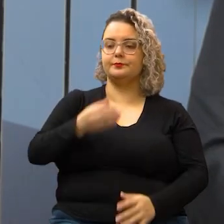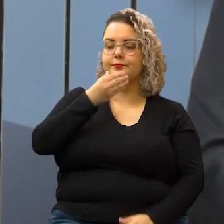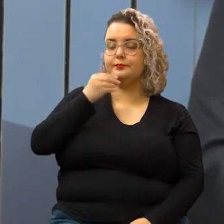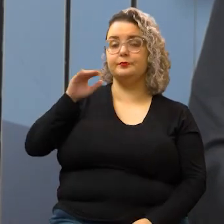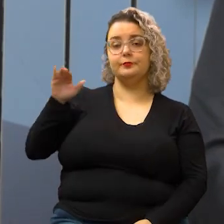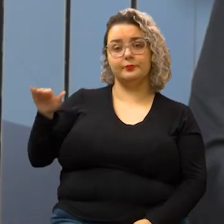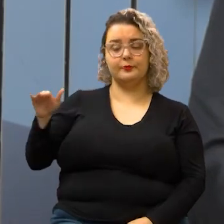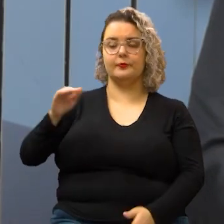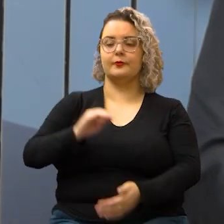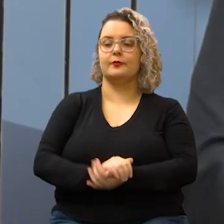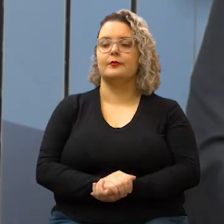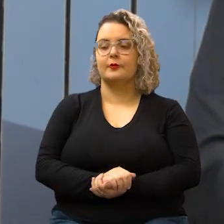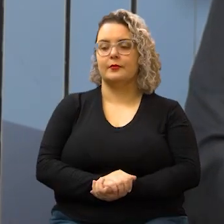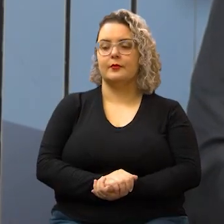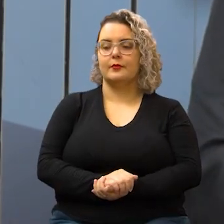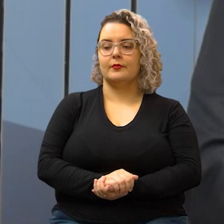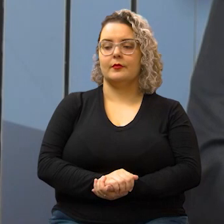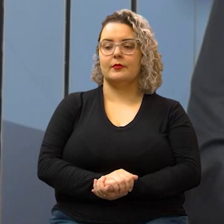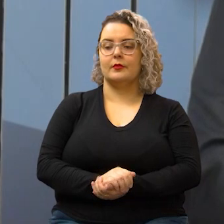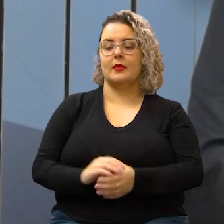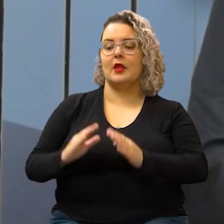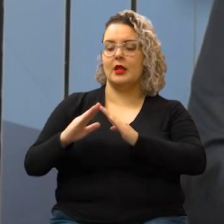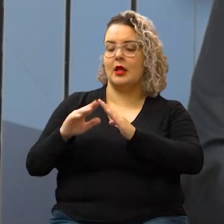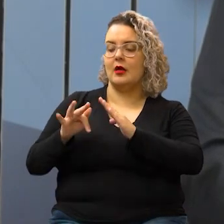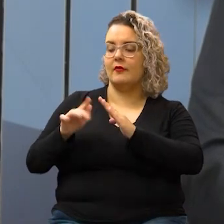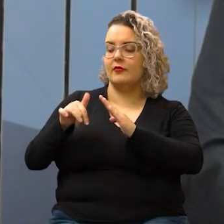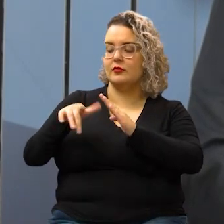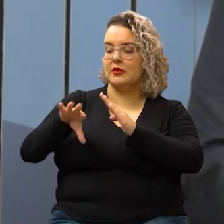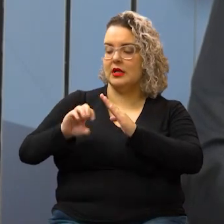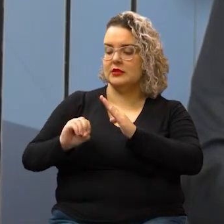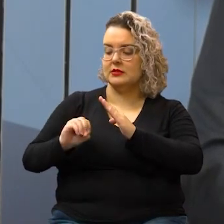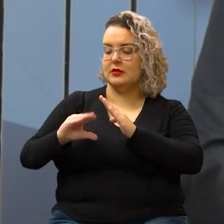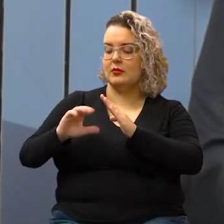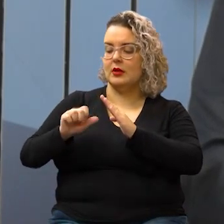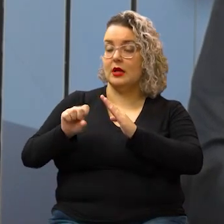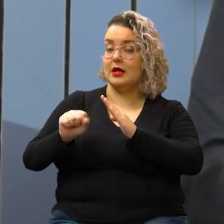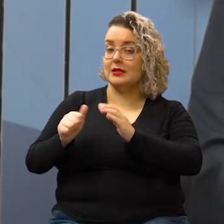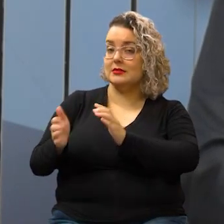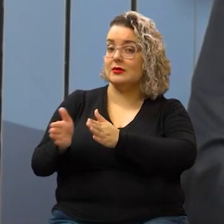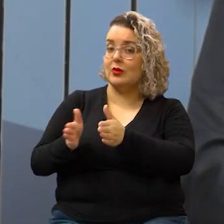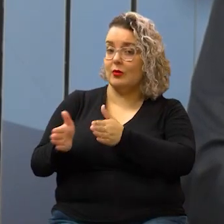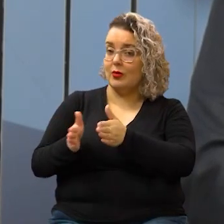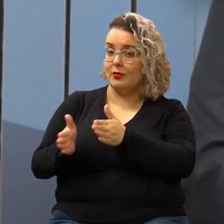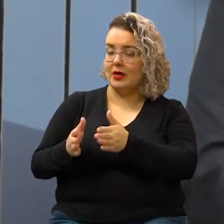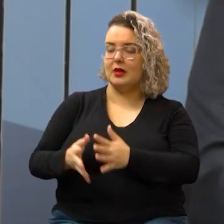menino está na Fundação Casa, na internação provisória,